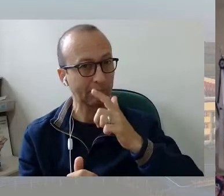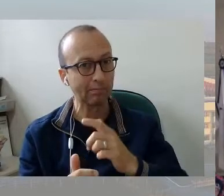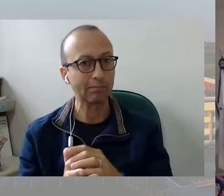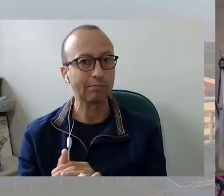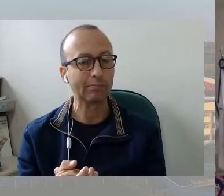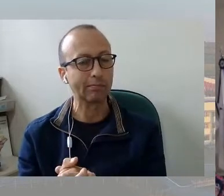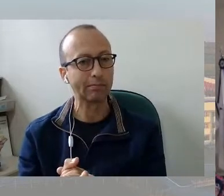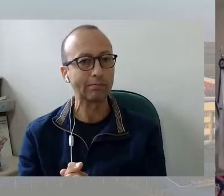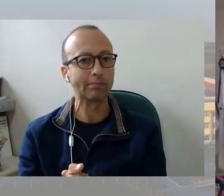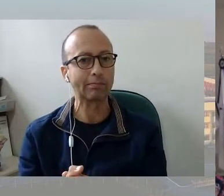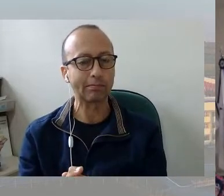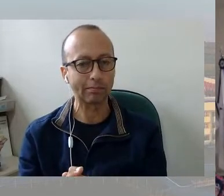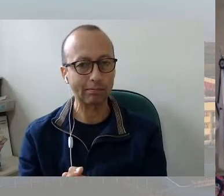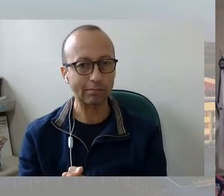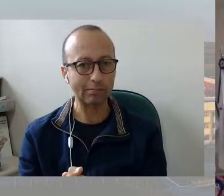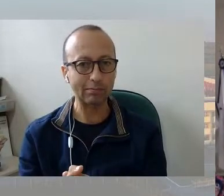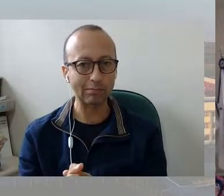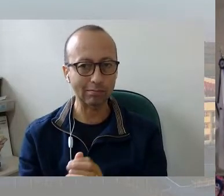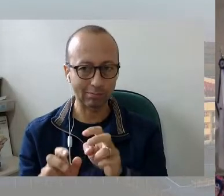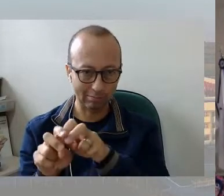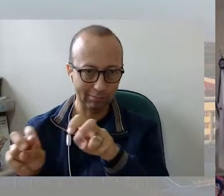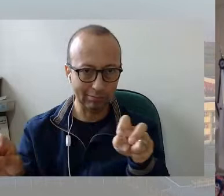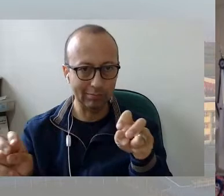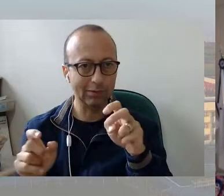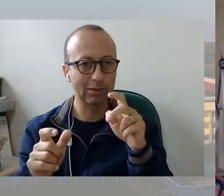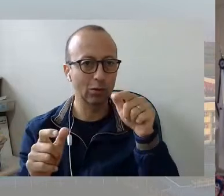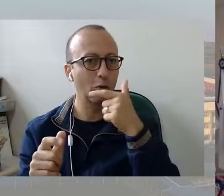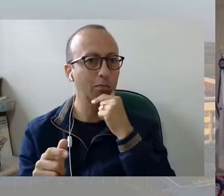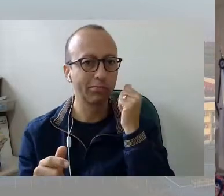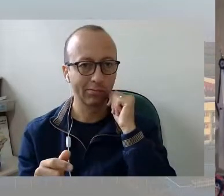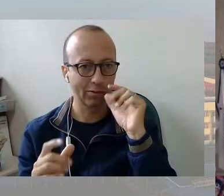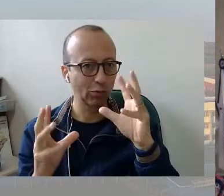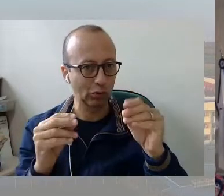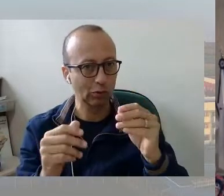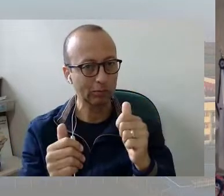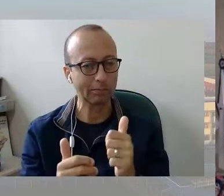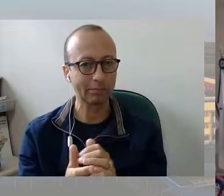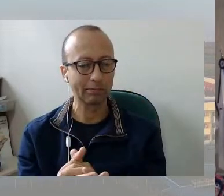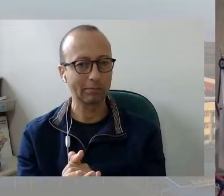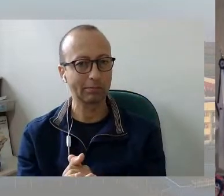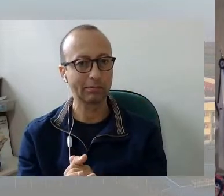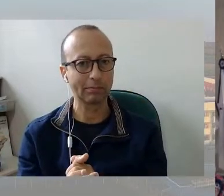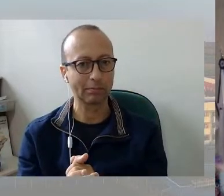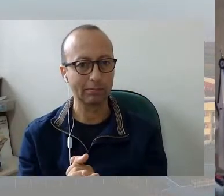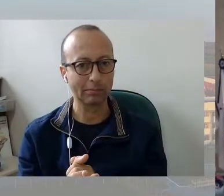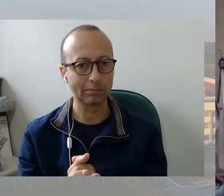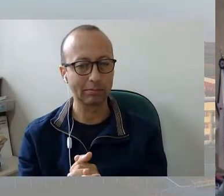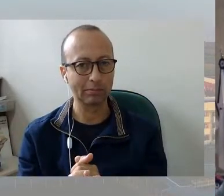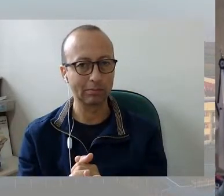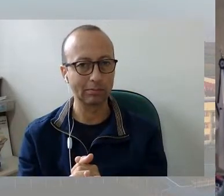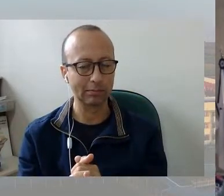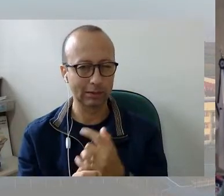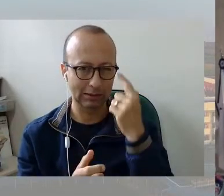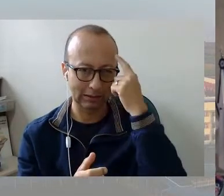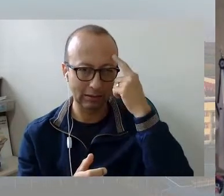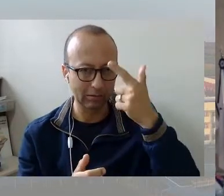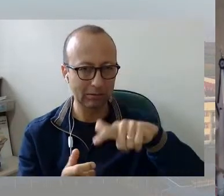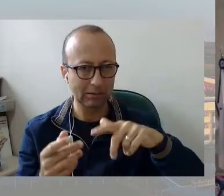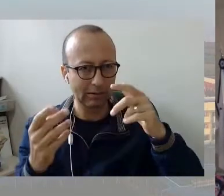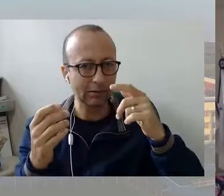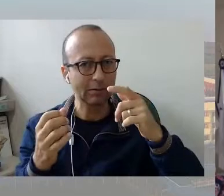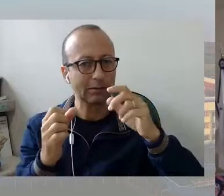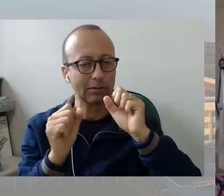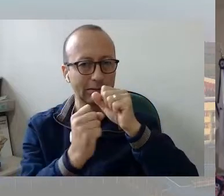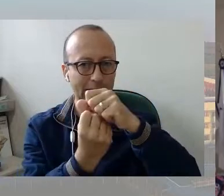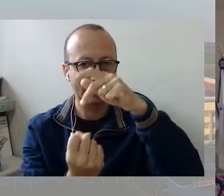senhor presidente, senhor vice, prazer, senhores conselheiros, senhoras conselheiras. Eu acho que só um detalhe acerca da questão do CIEP, da importância aí